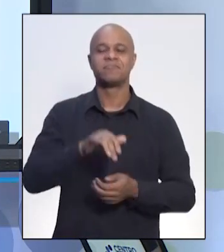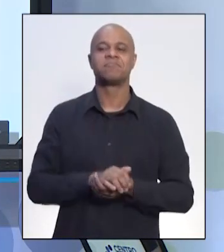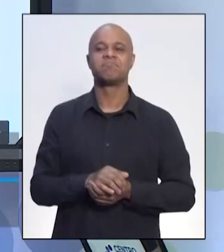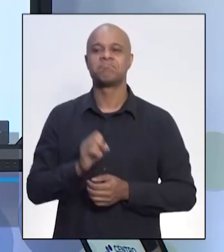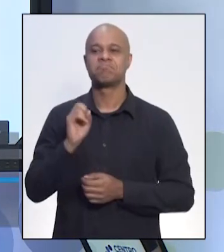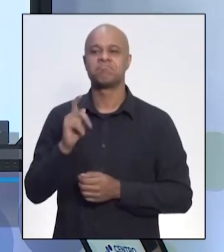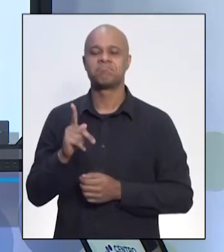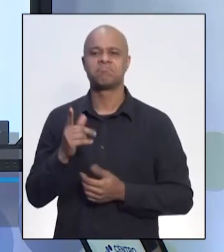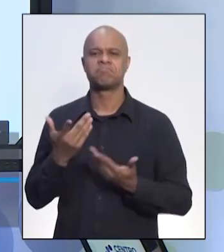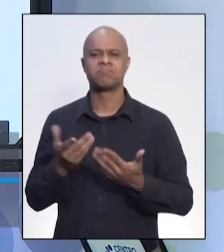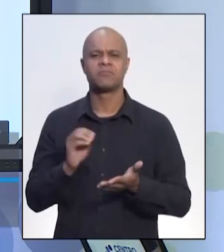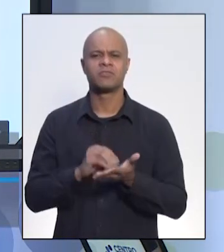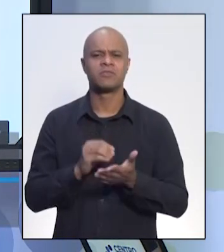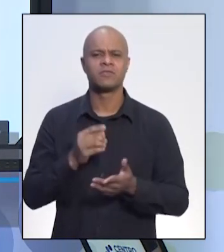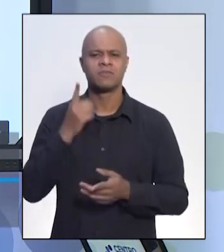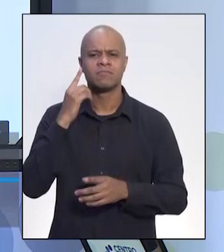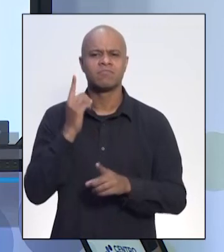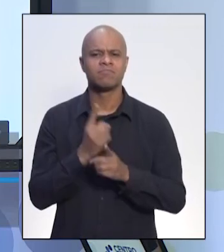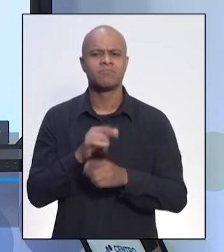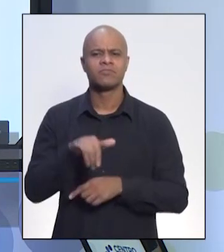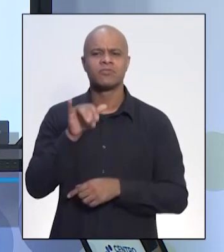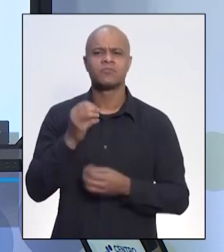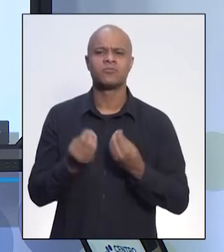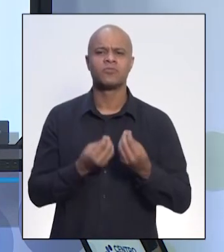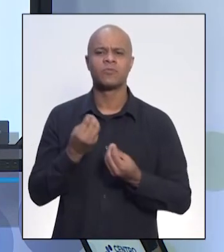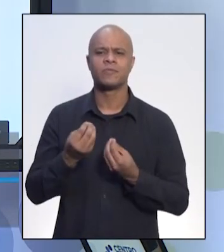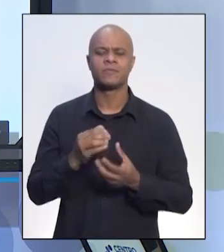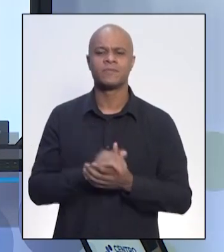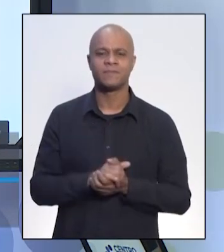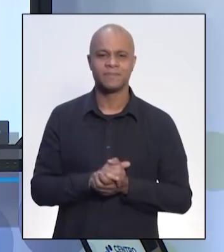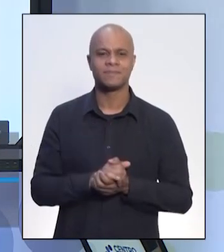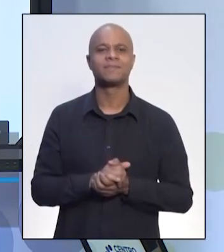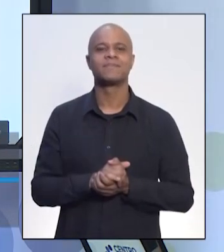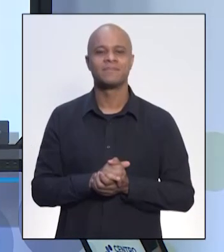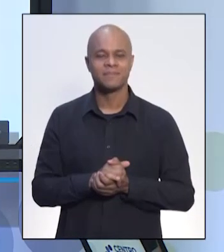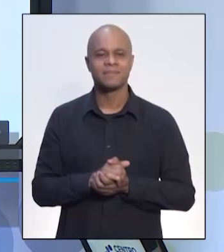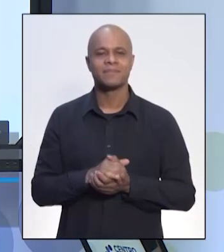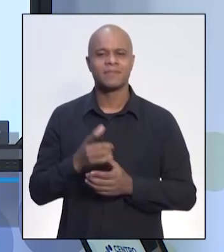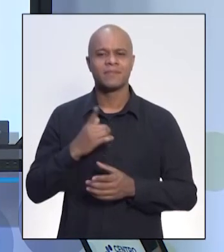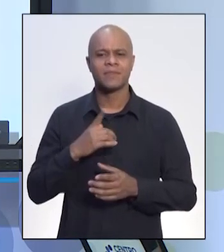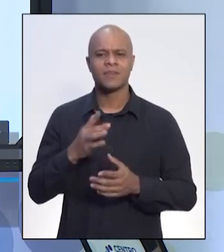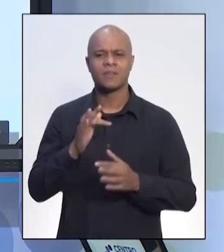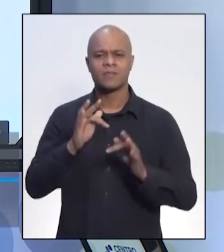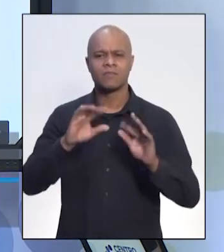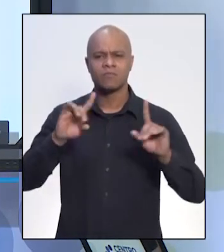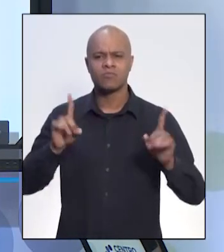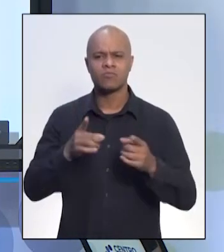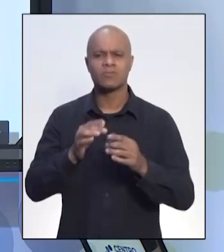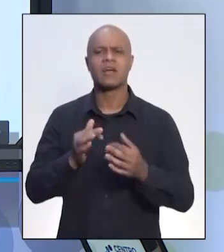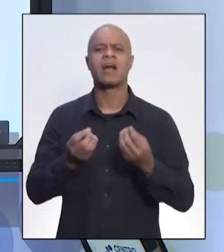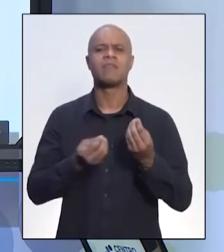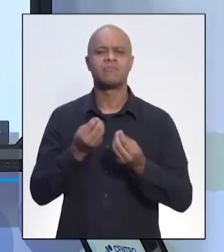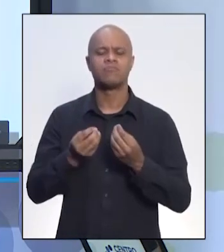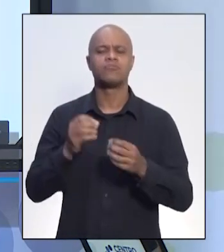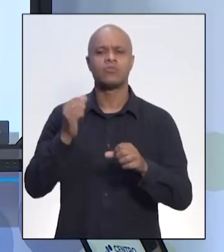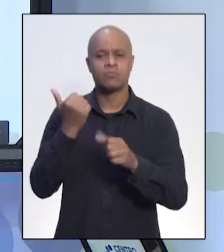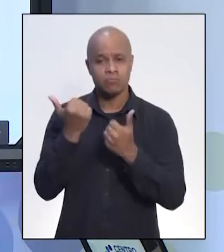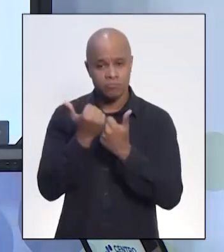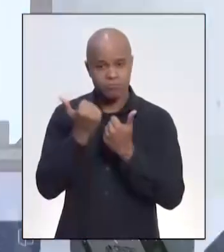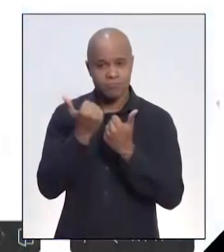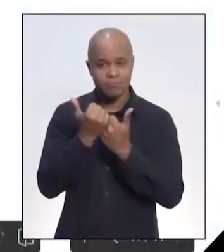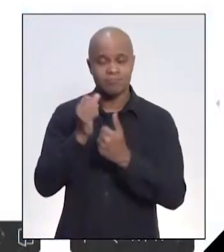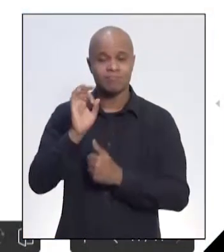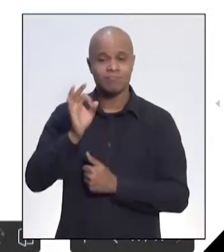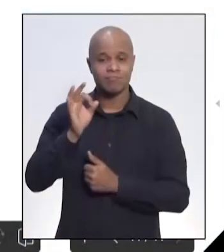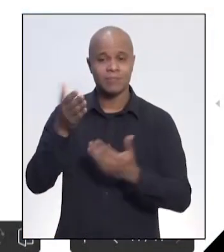faltando descobrir o y. Como que eu vou descobrir o y? Olha, eu tenho uma fórmula para o y, não tenho? Ah, então vamos substituir nessa fórmula. O